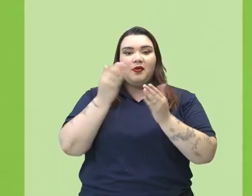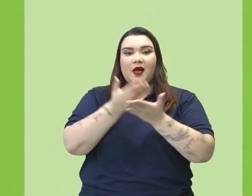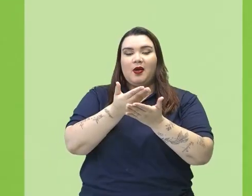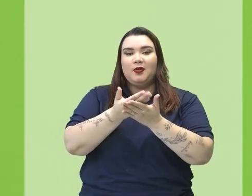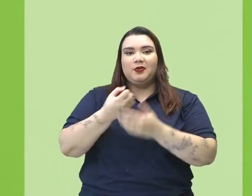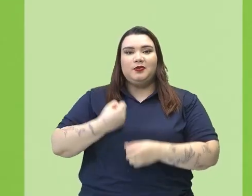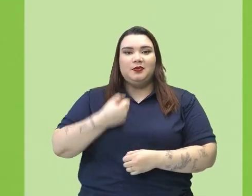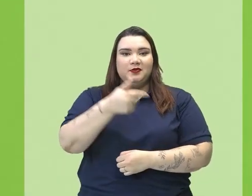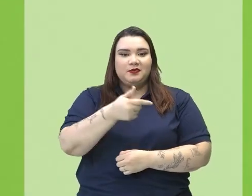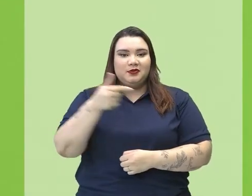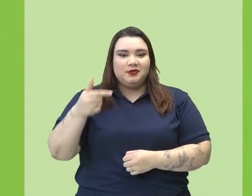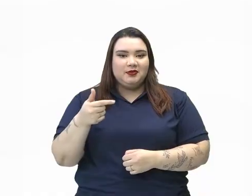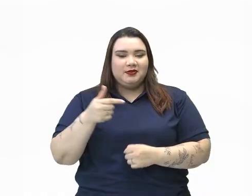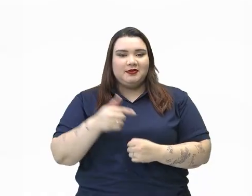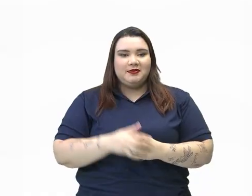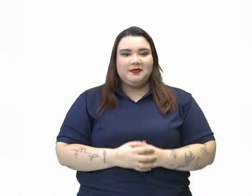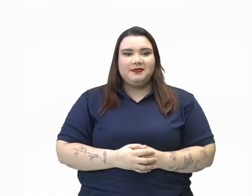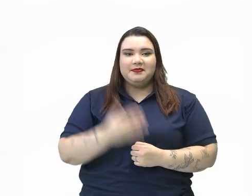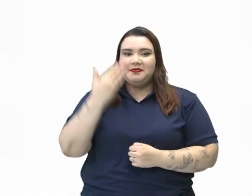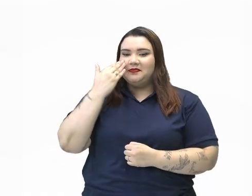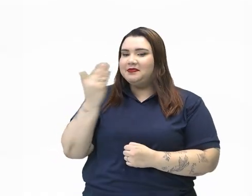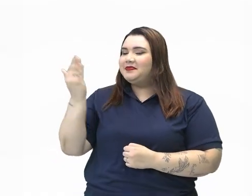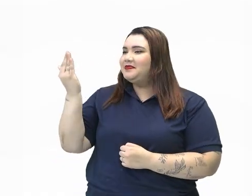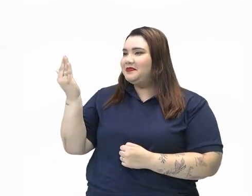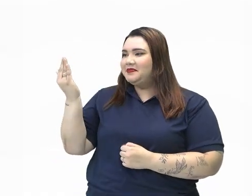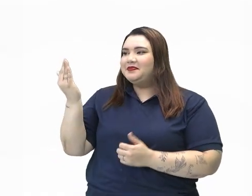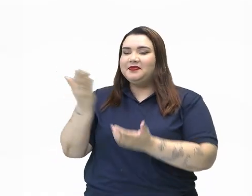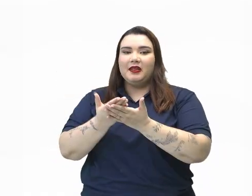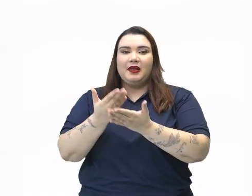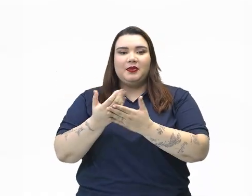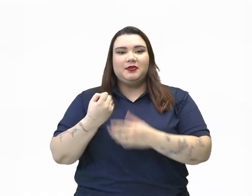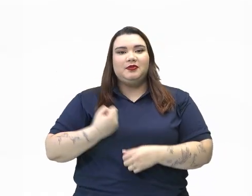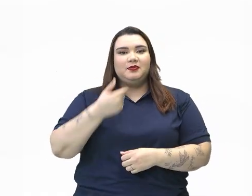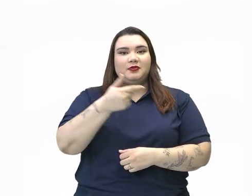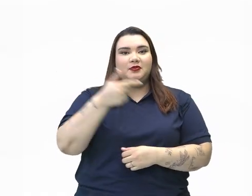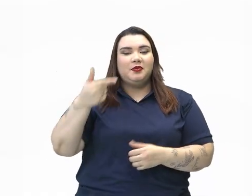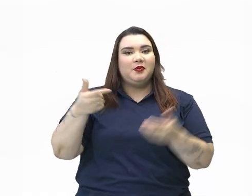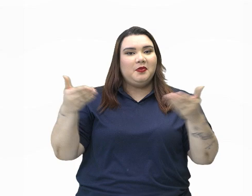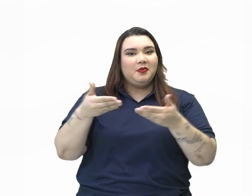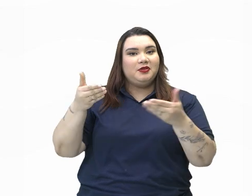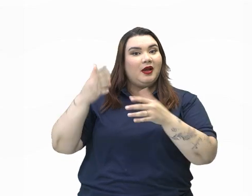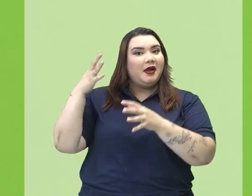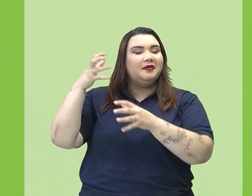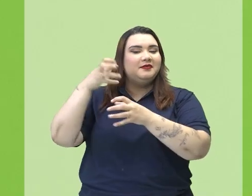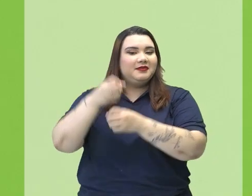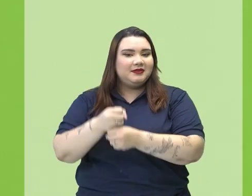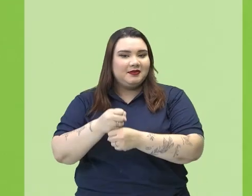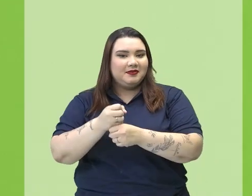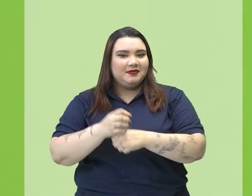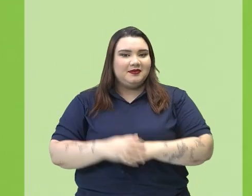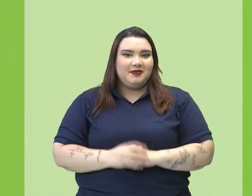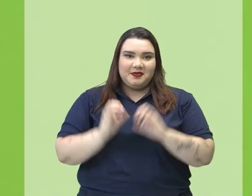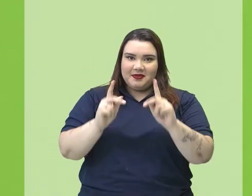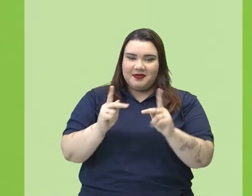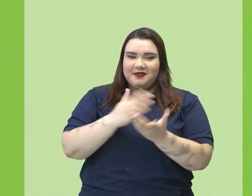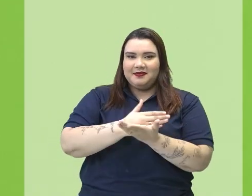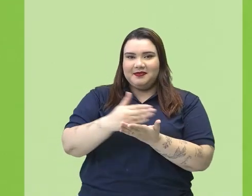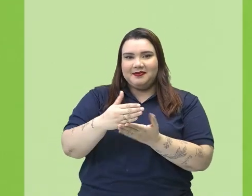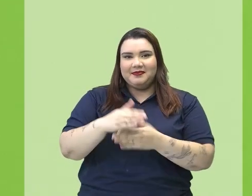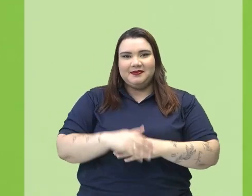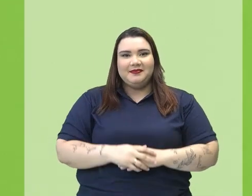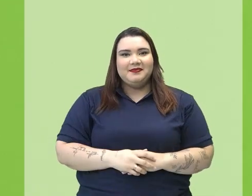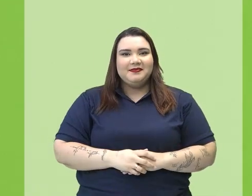número 22. Na aula de número 22, temos revisão. Então, vamos à nossa